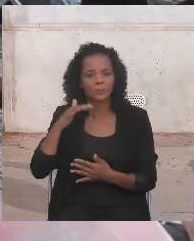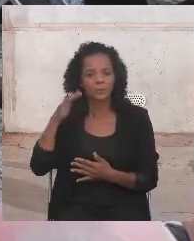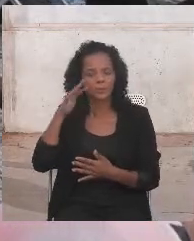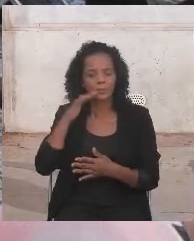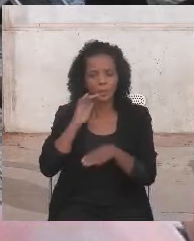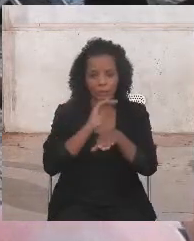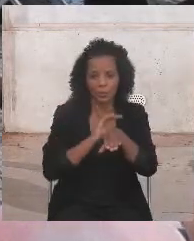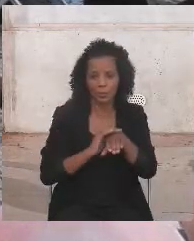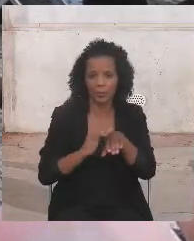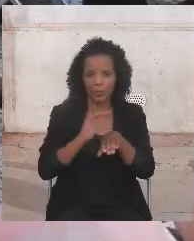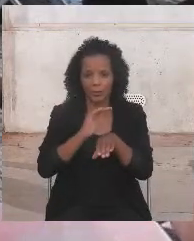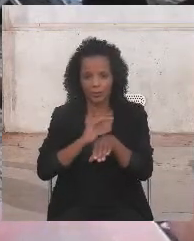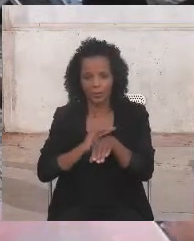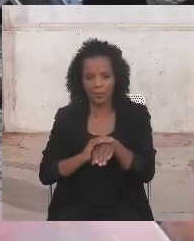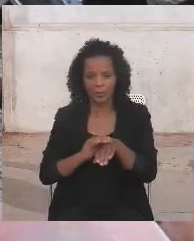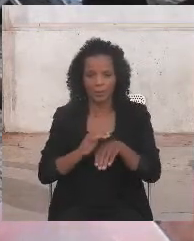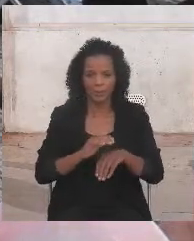ternura.